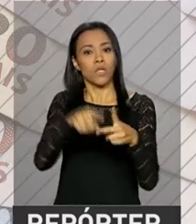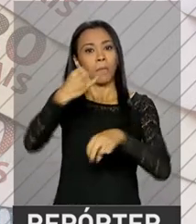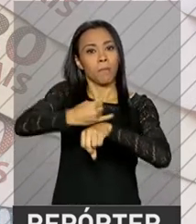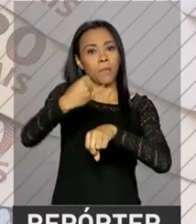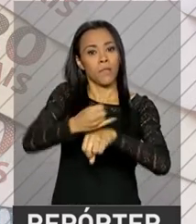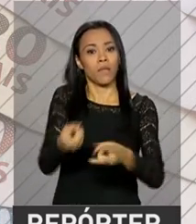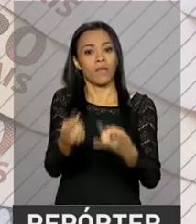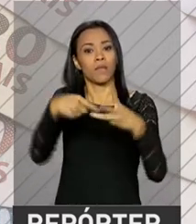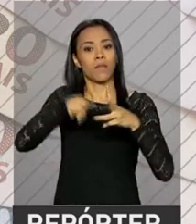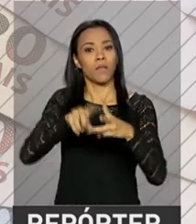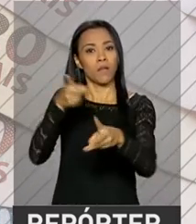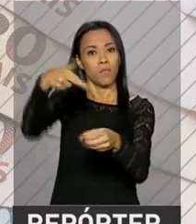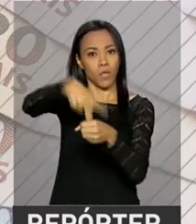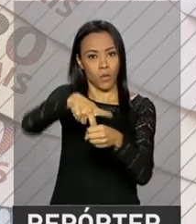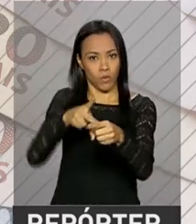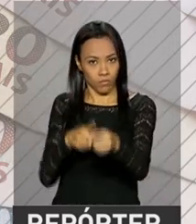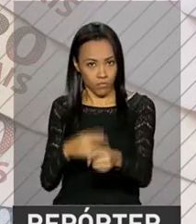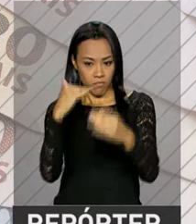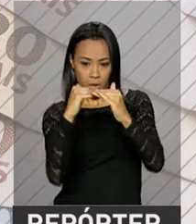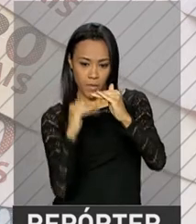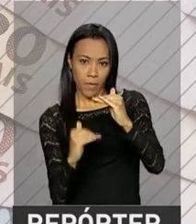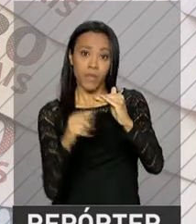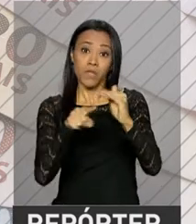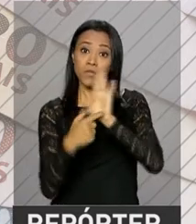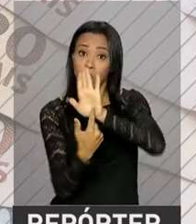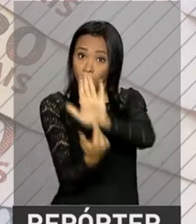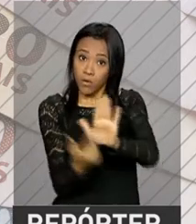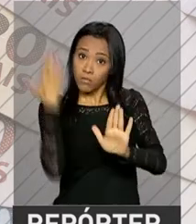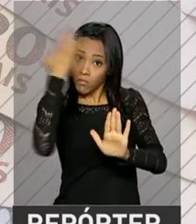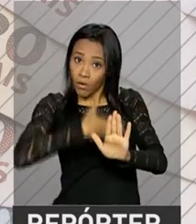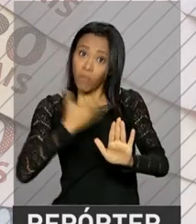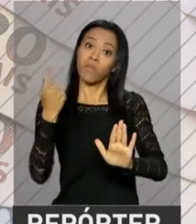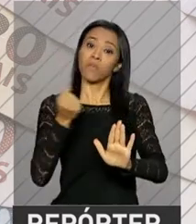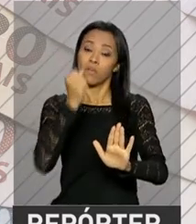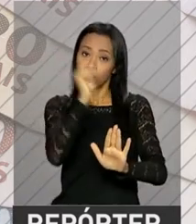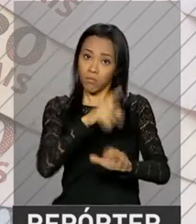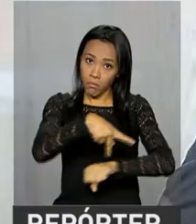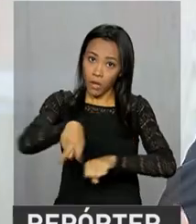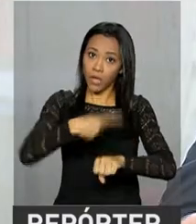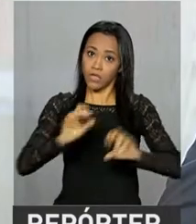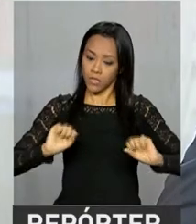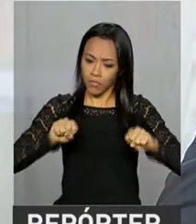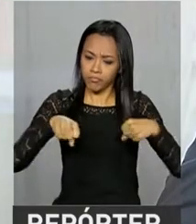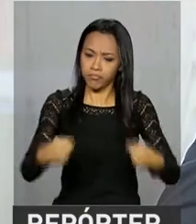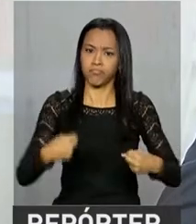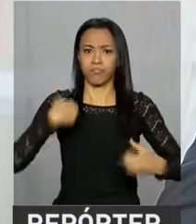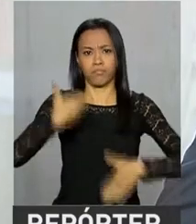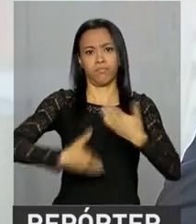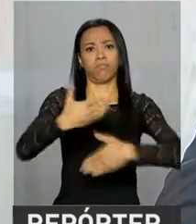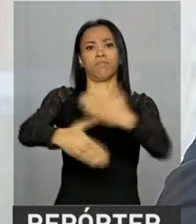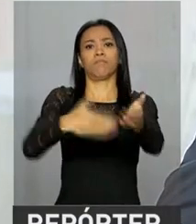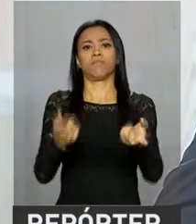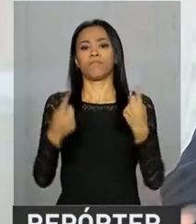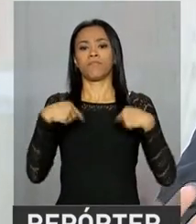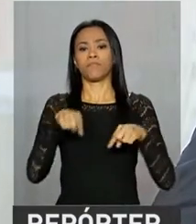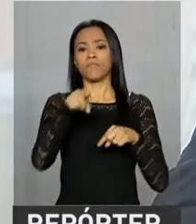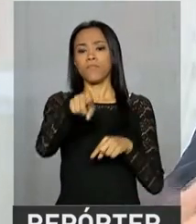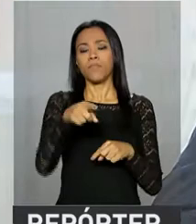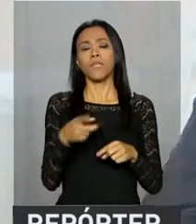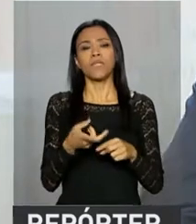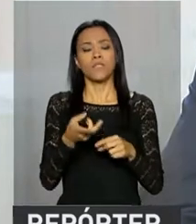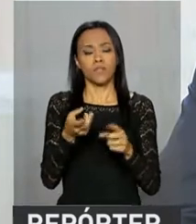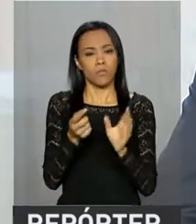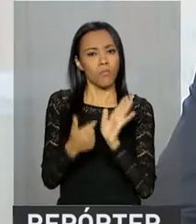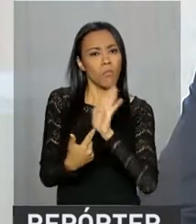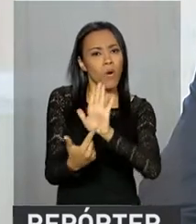ferro e petróleo bruto e as importações mostram que o país está retomando o crescimento perfil das importações sinalizam